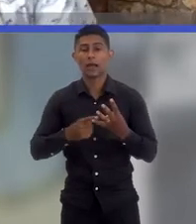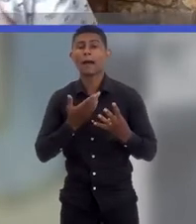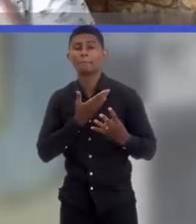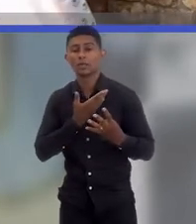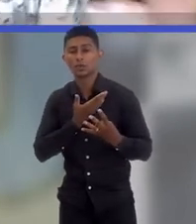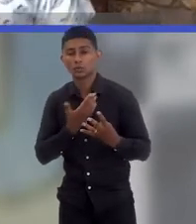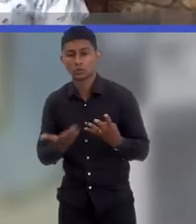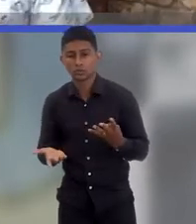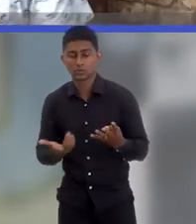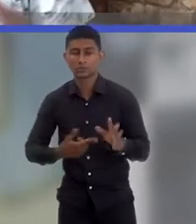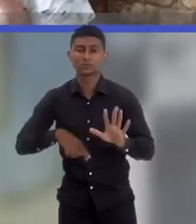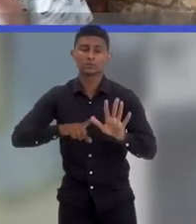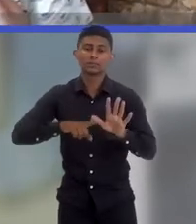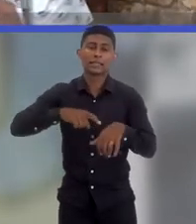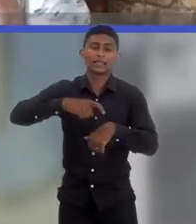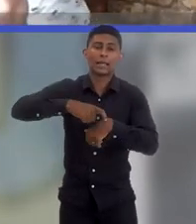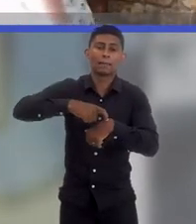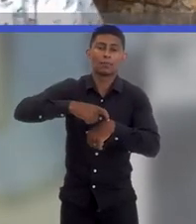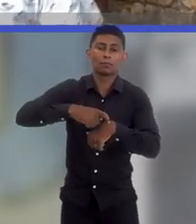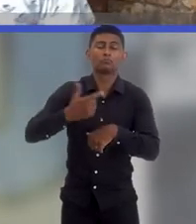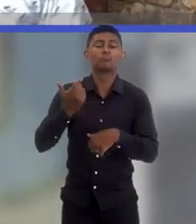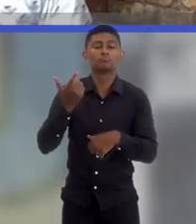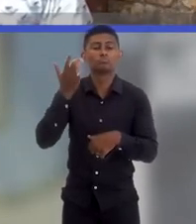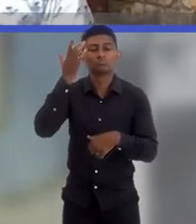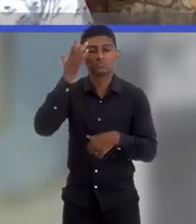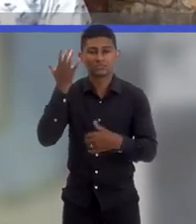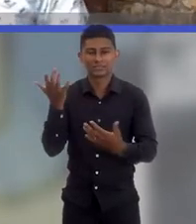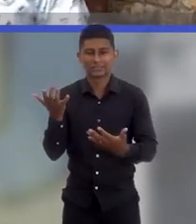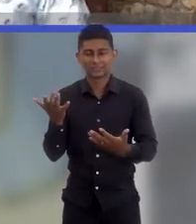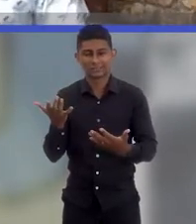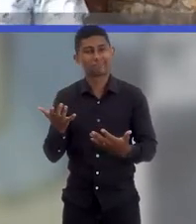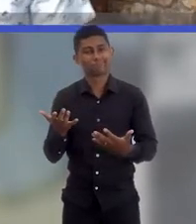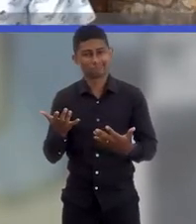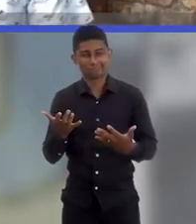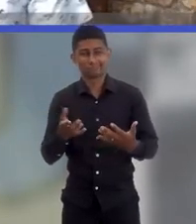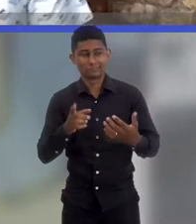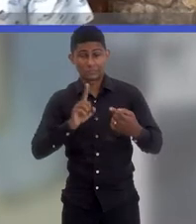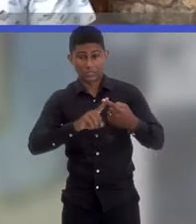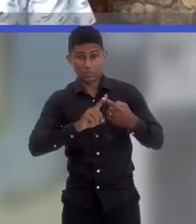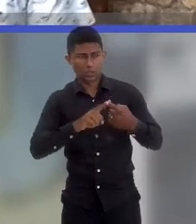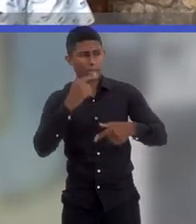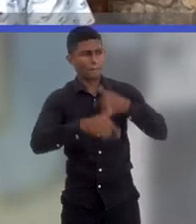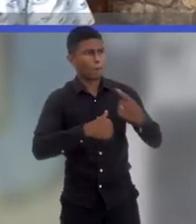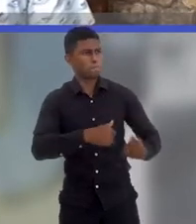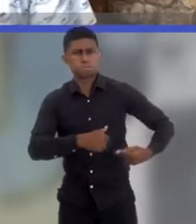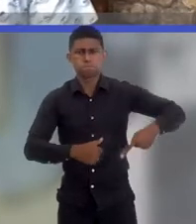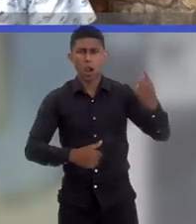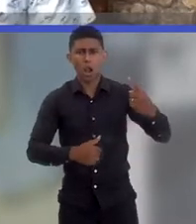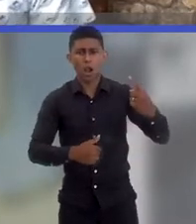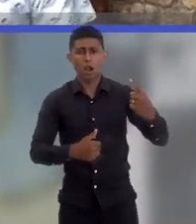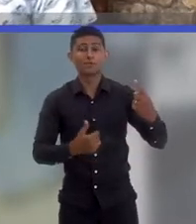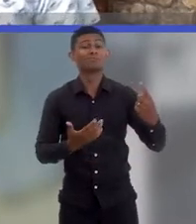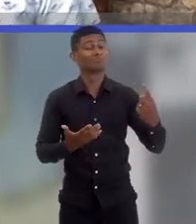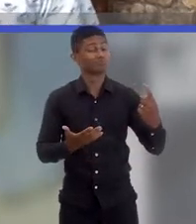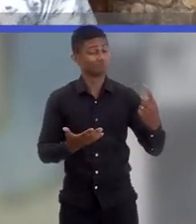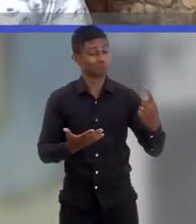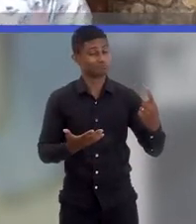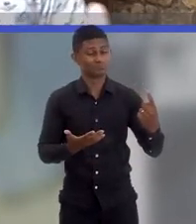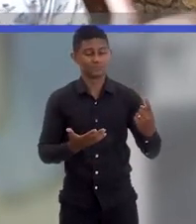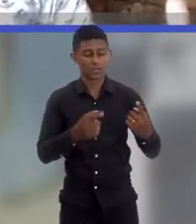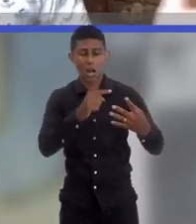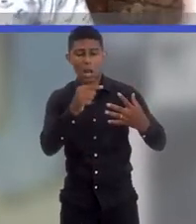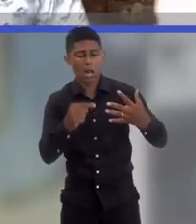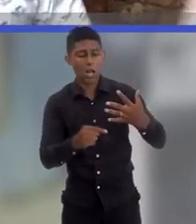que é uma coisa que não dá para precificar, né? Então, acho que e temos também uma